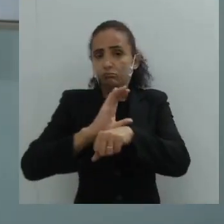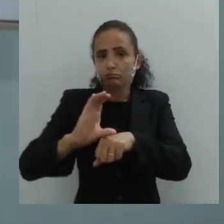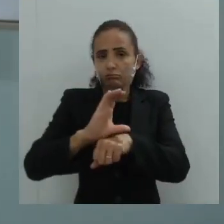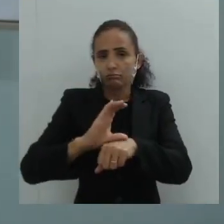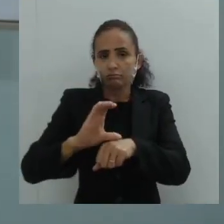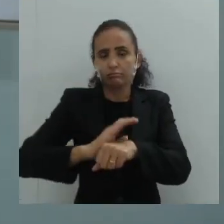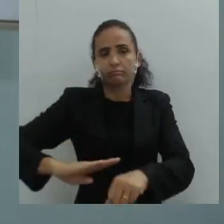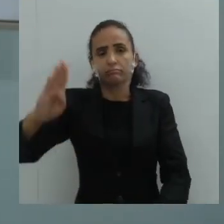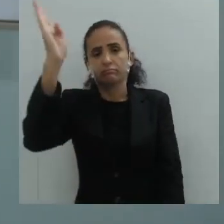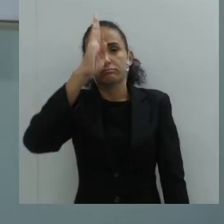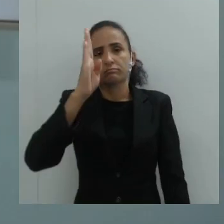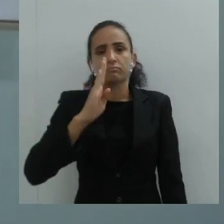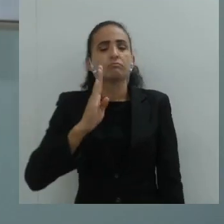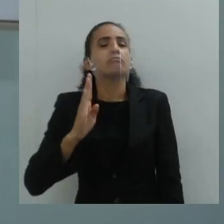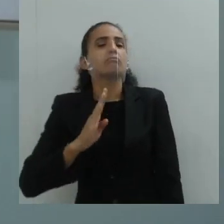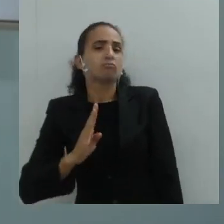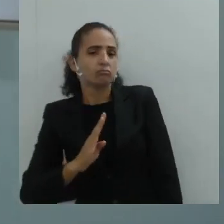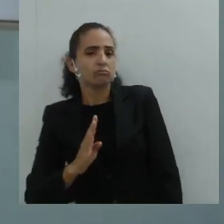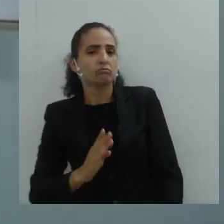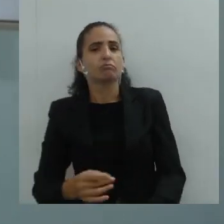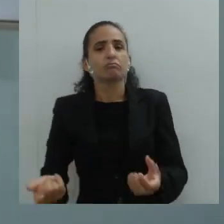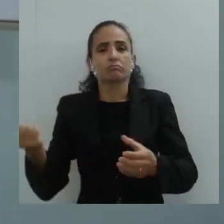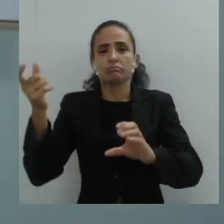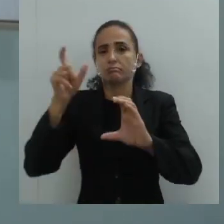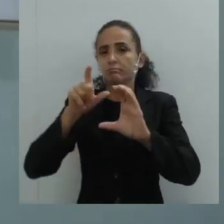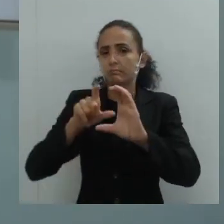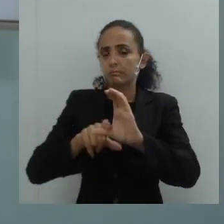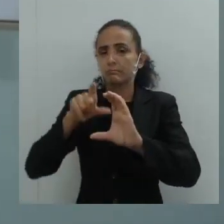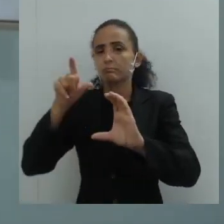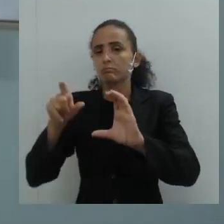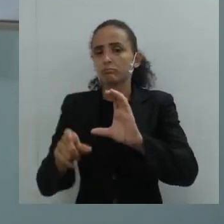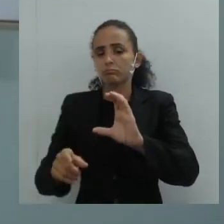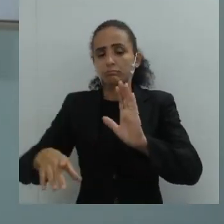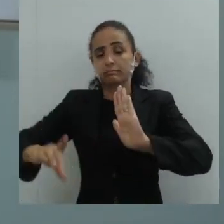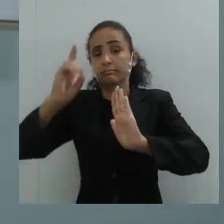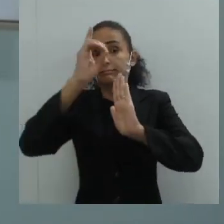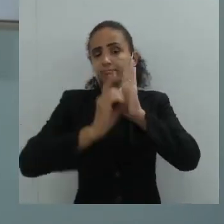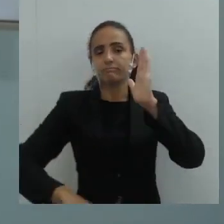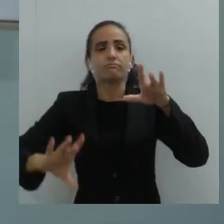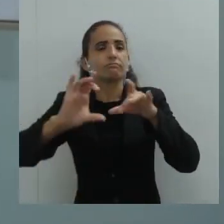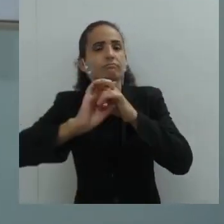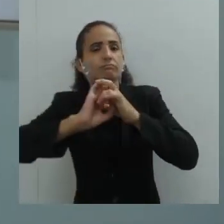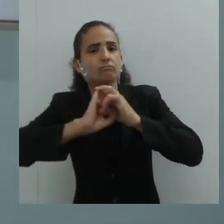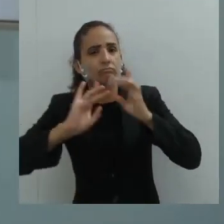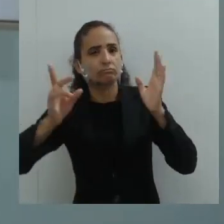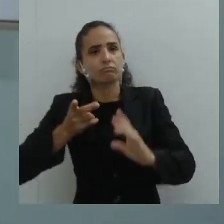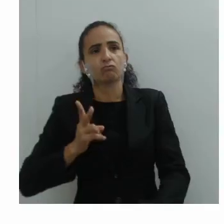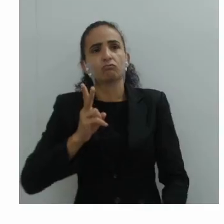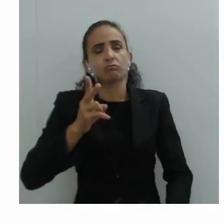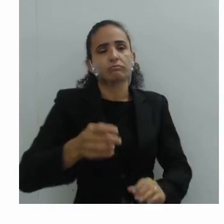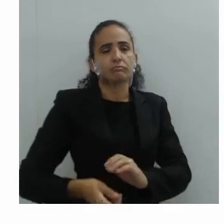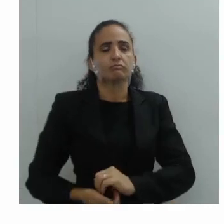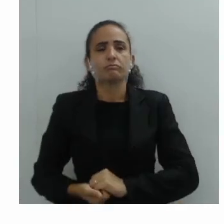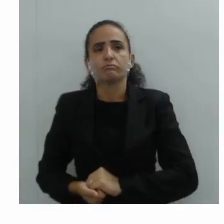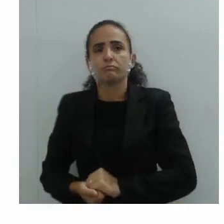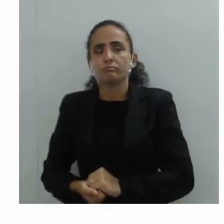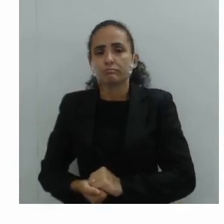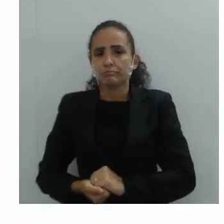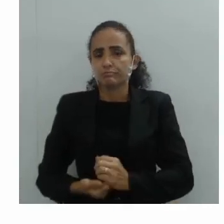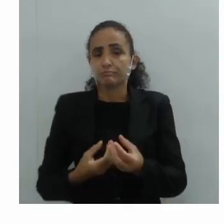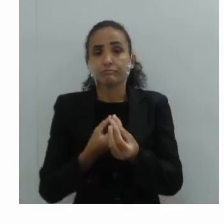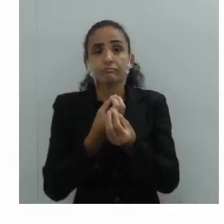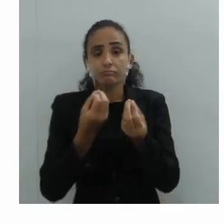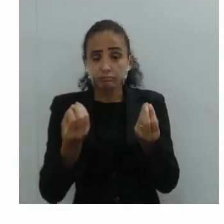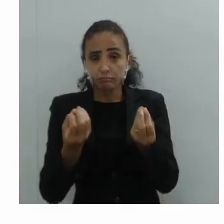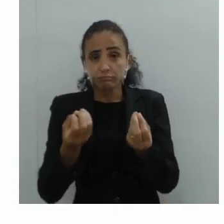Constituição Cidadã. Então, a democracia e o direito, a liberdade. Vamos ver. Olhem só o que há na